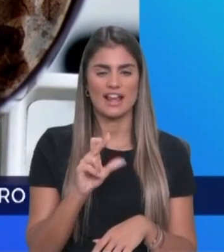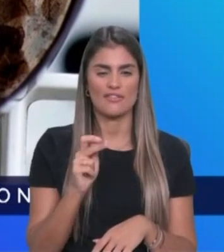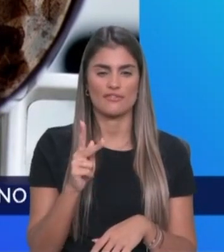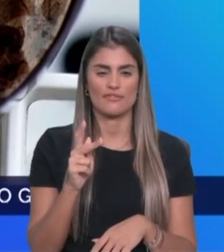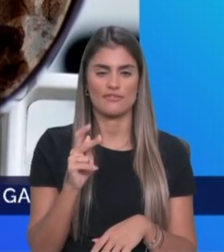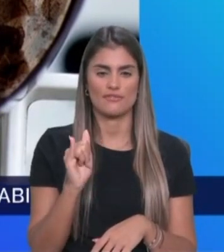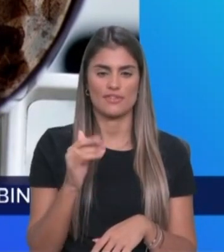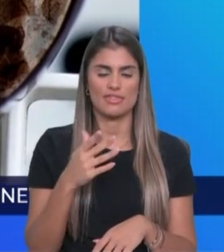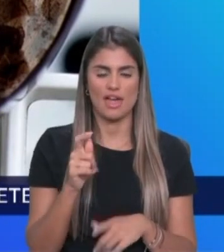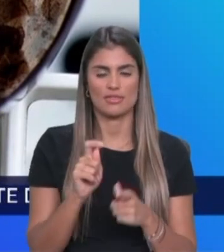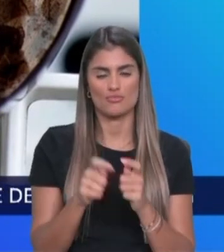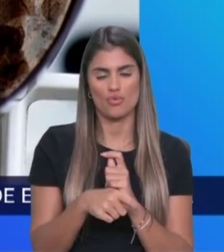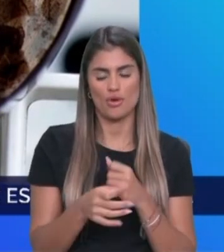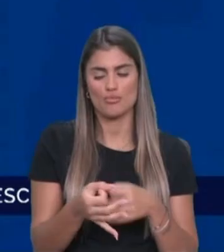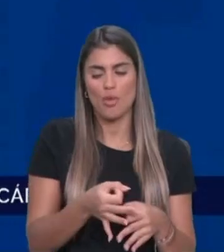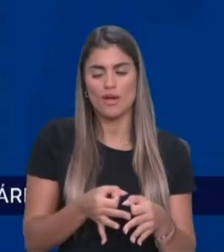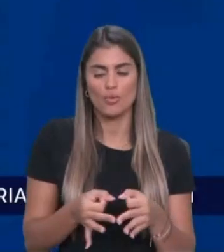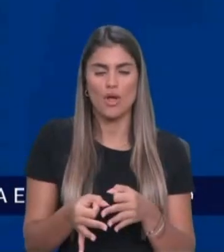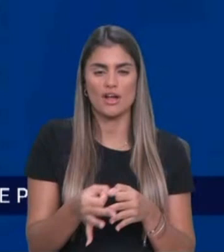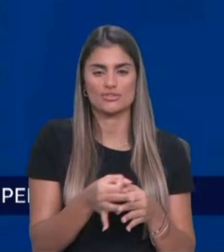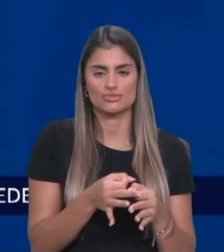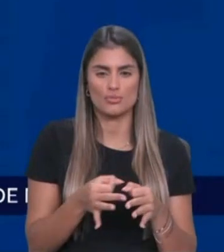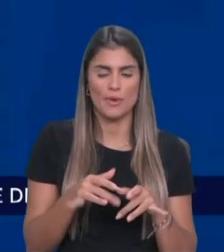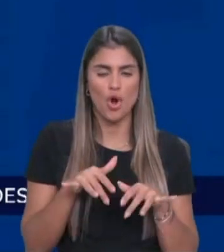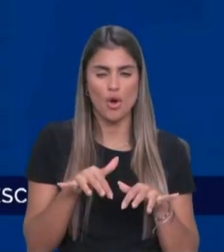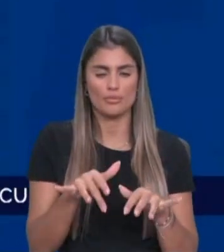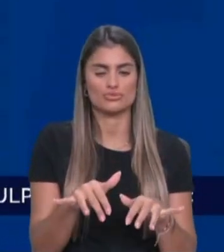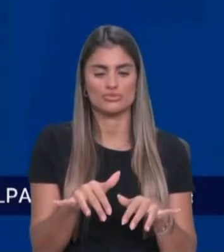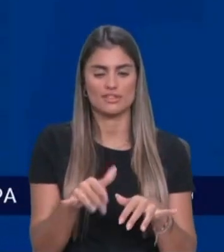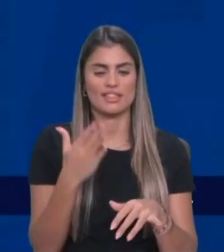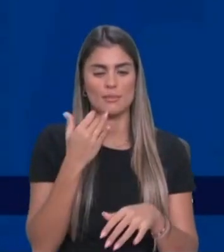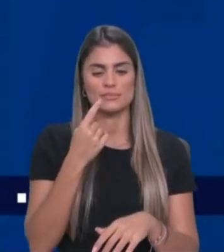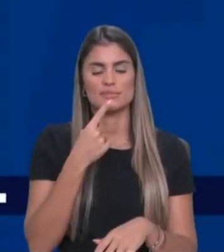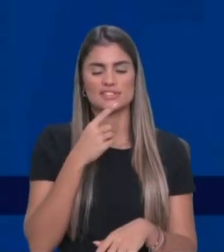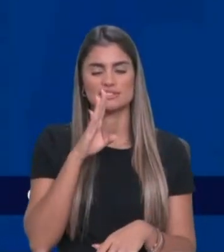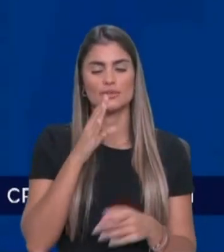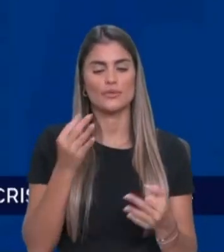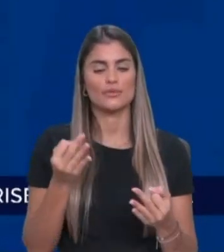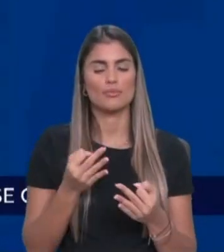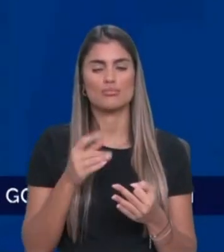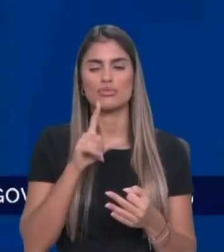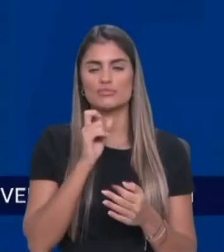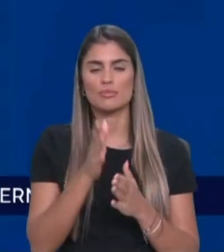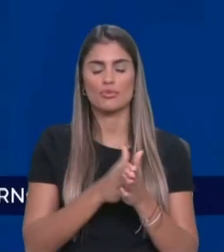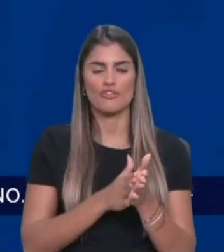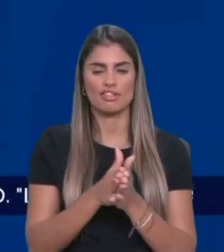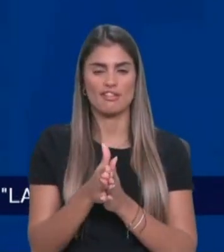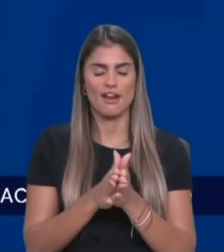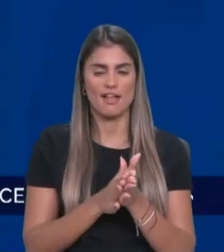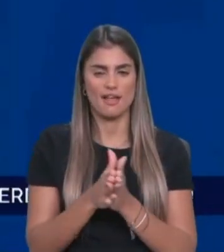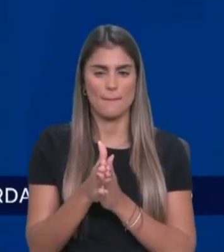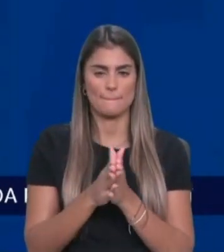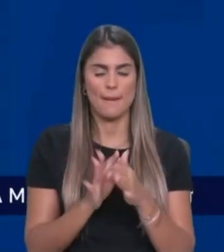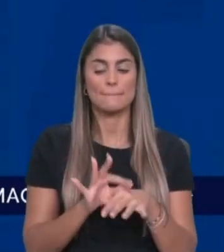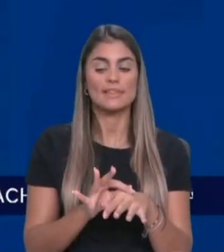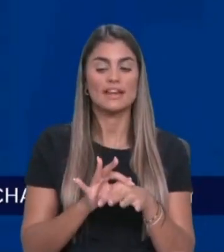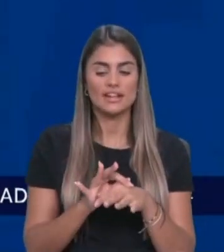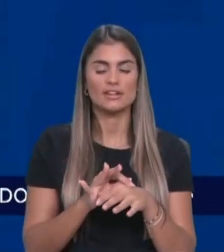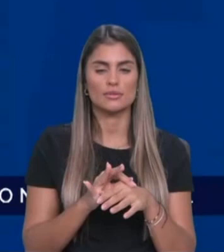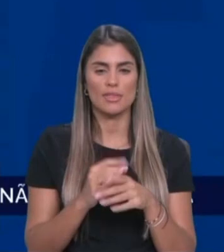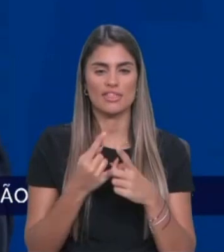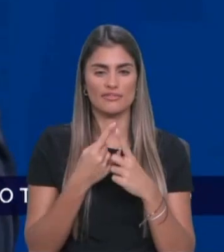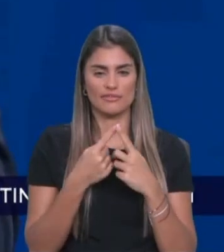os processos moleculares dos micróbios e tentar perceber se de facto podemos utilizar a melanina para outro tipo